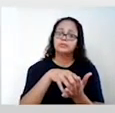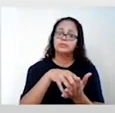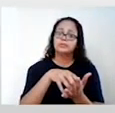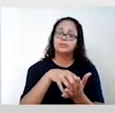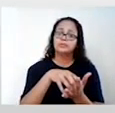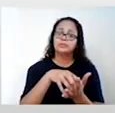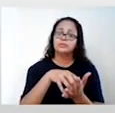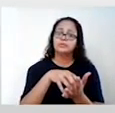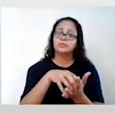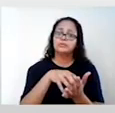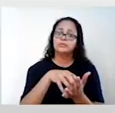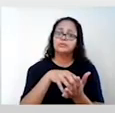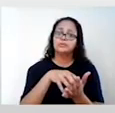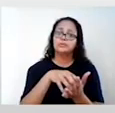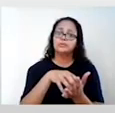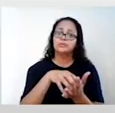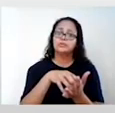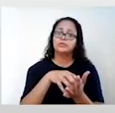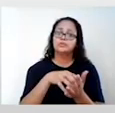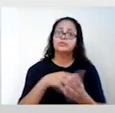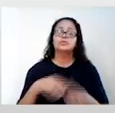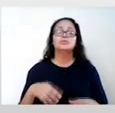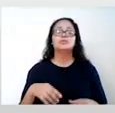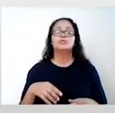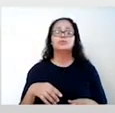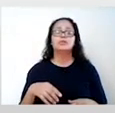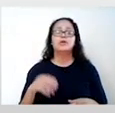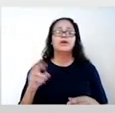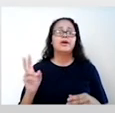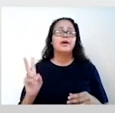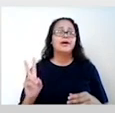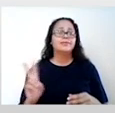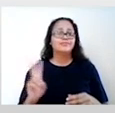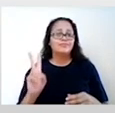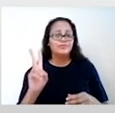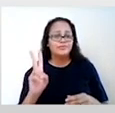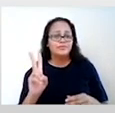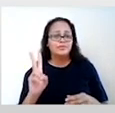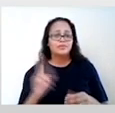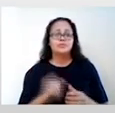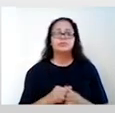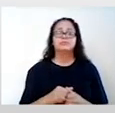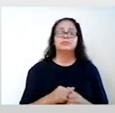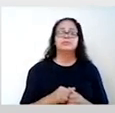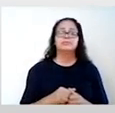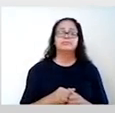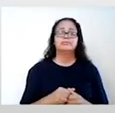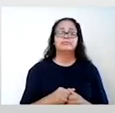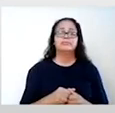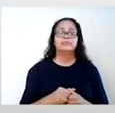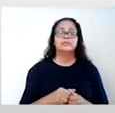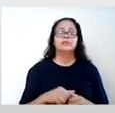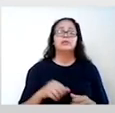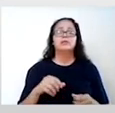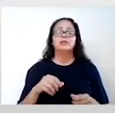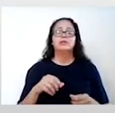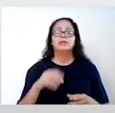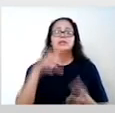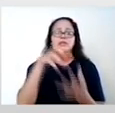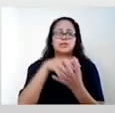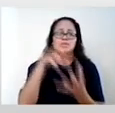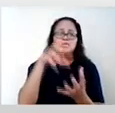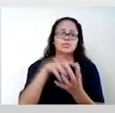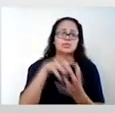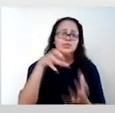os idosos sejam vítimas de negligência? Você acha que só por ter a lei ela está sendo colocada em prática, que os idosos não estão